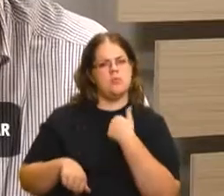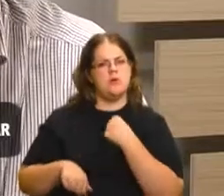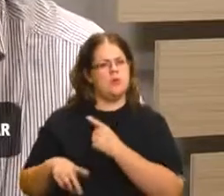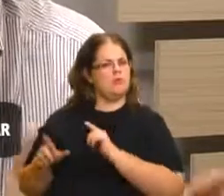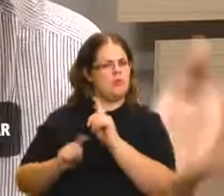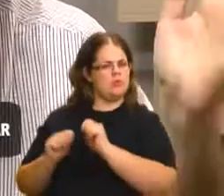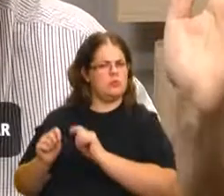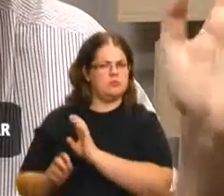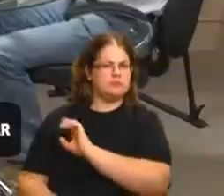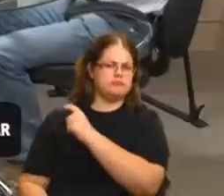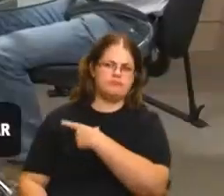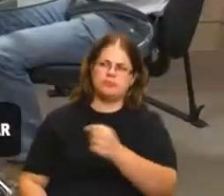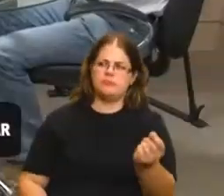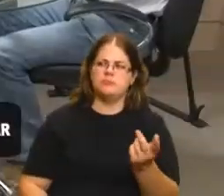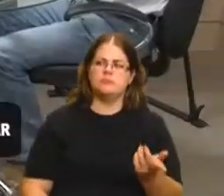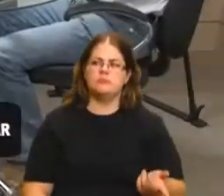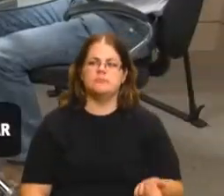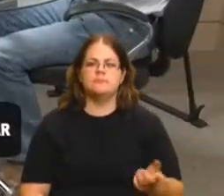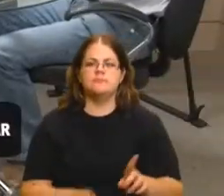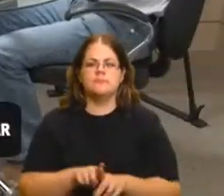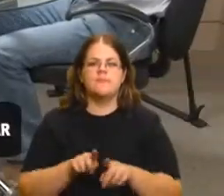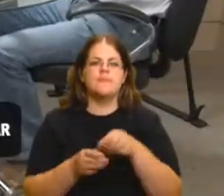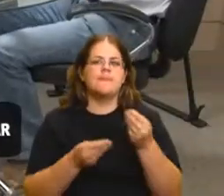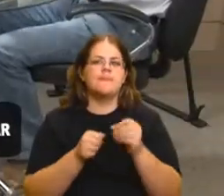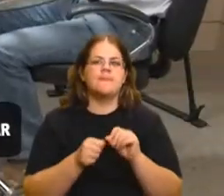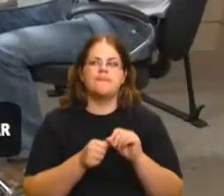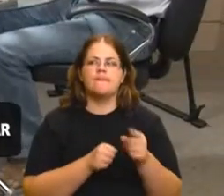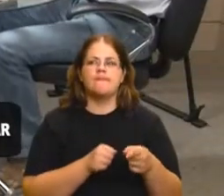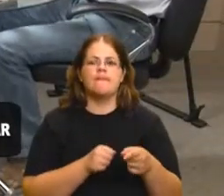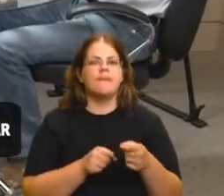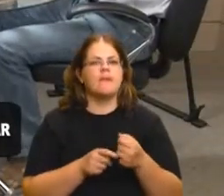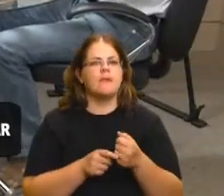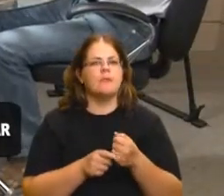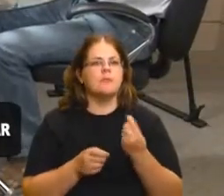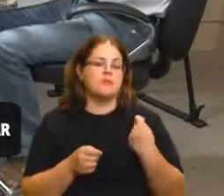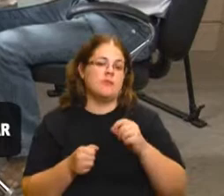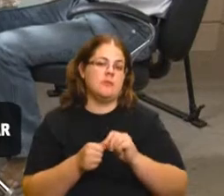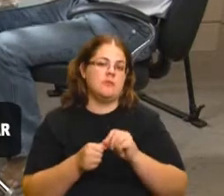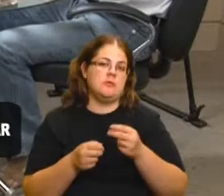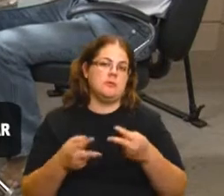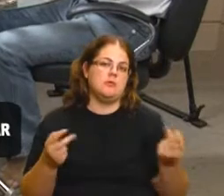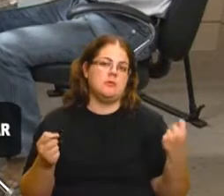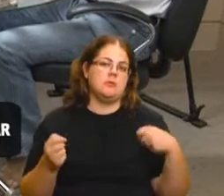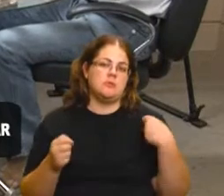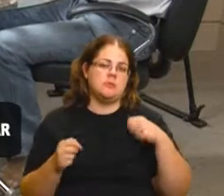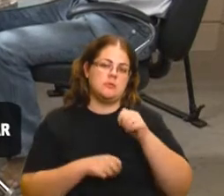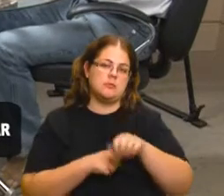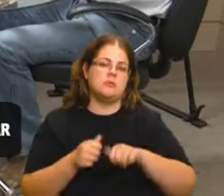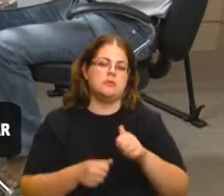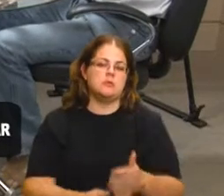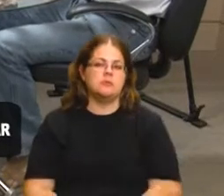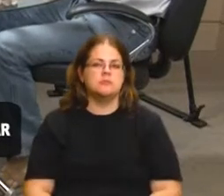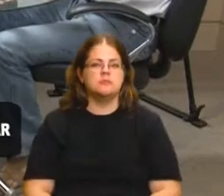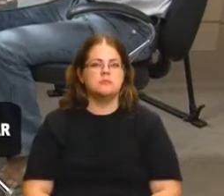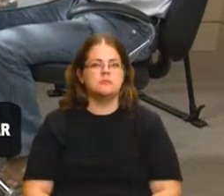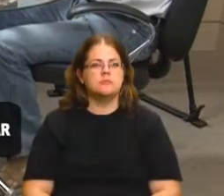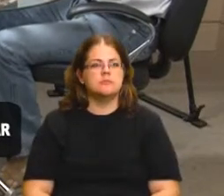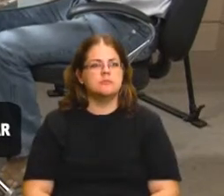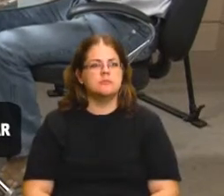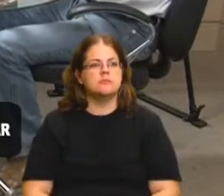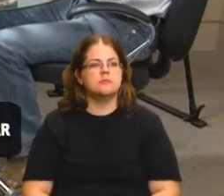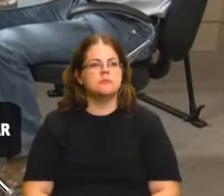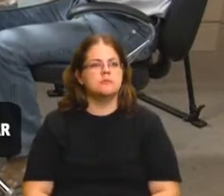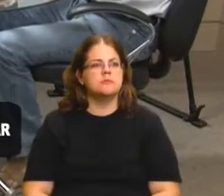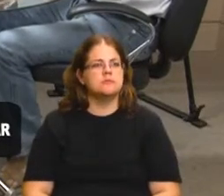hospital inteiro. E se manda, tipo assim, achem um laudo para ele, né? Faz alguma coisa, mas eu fiz o que era determinado, né?